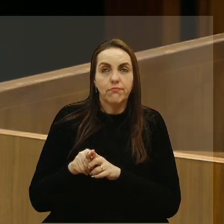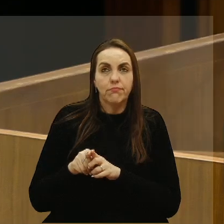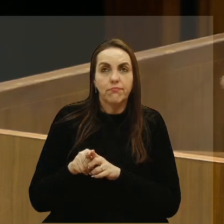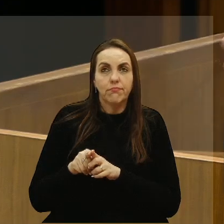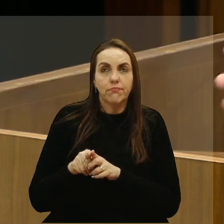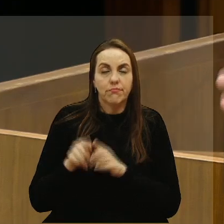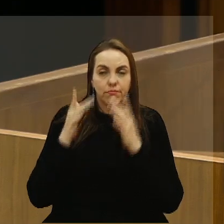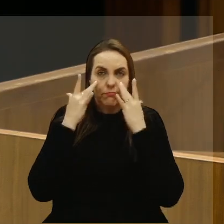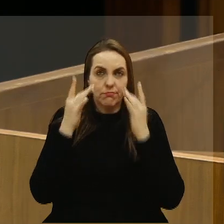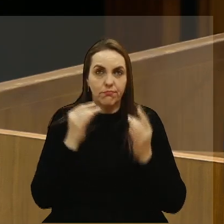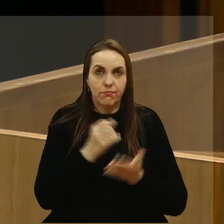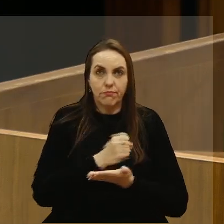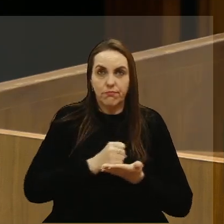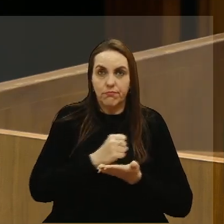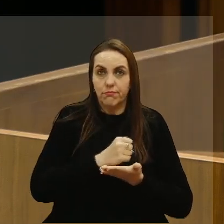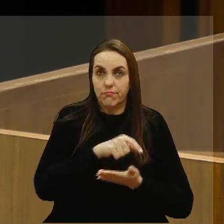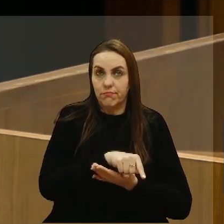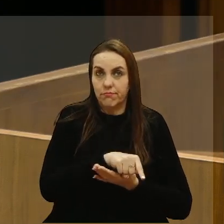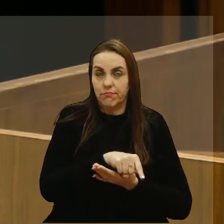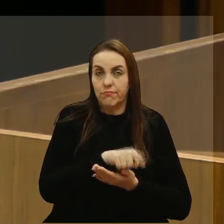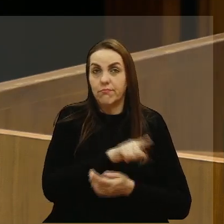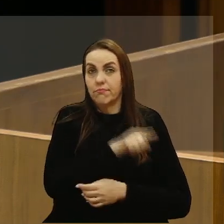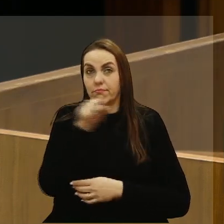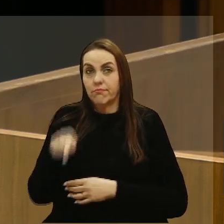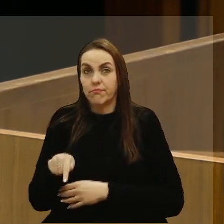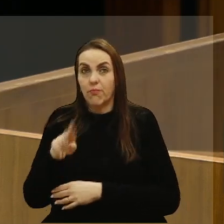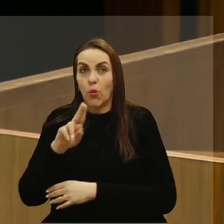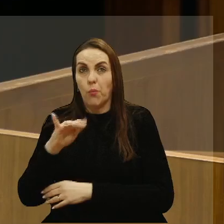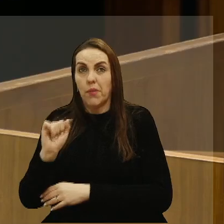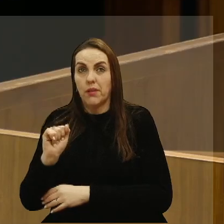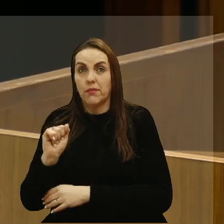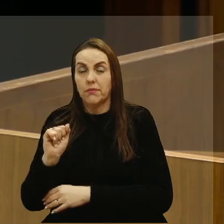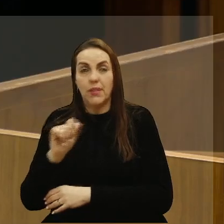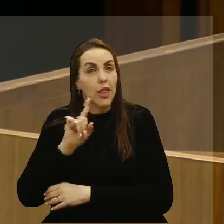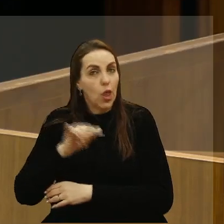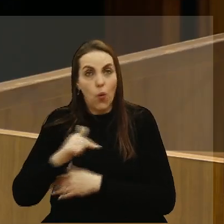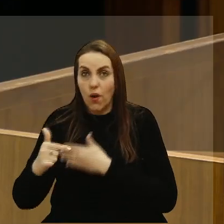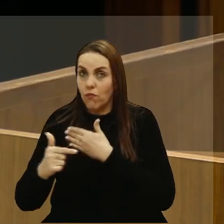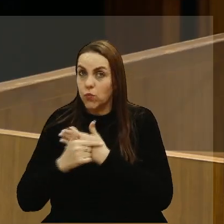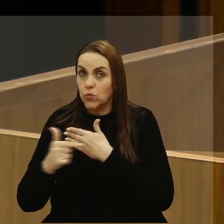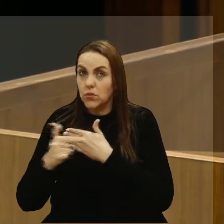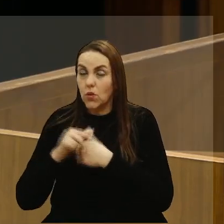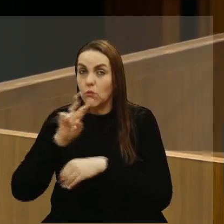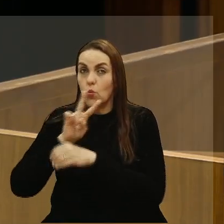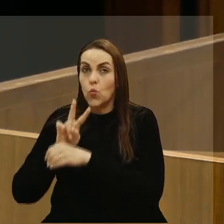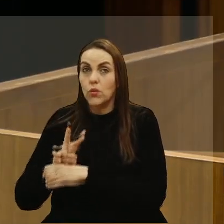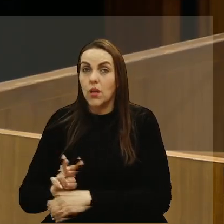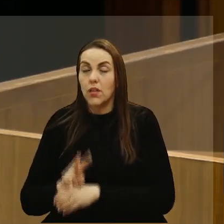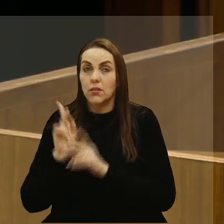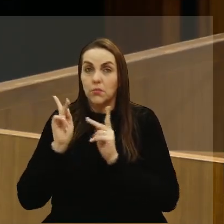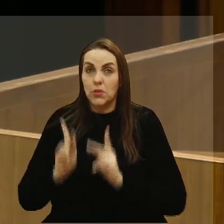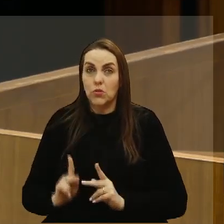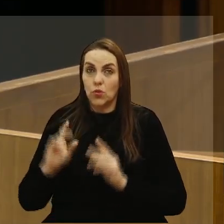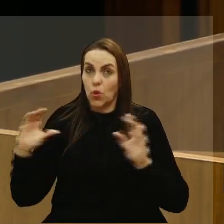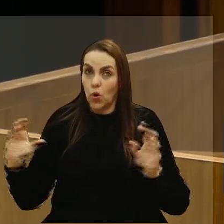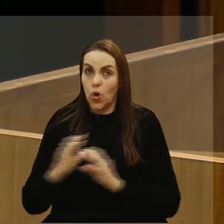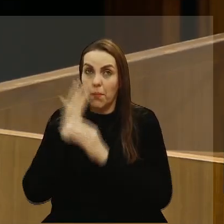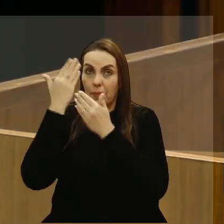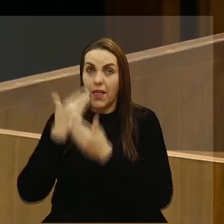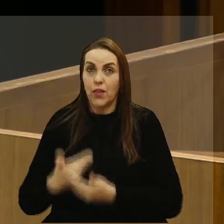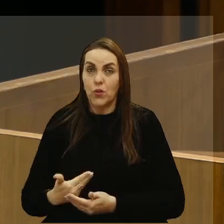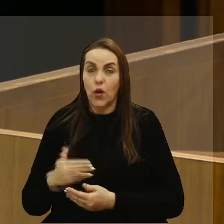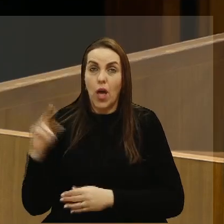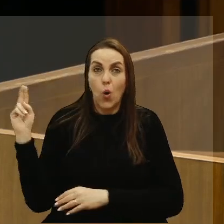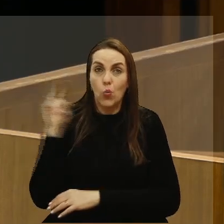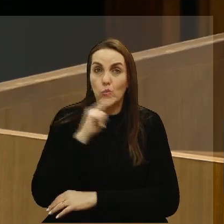da atenção primária para botar nas UPAs, que não serve o papel de cuidar das pessoas na sua integralidade, é para urgência e